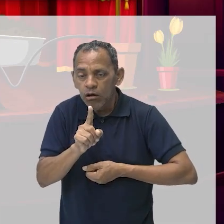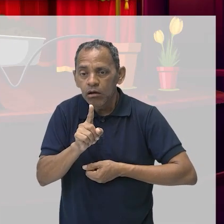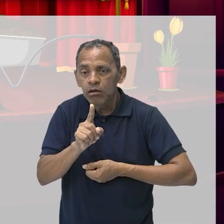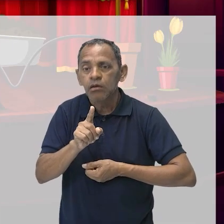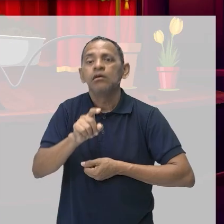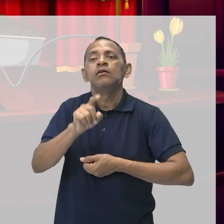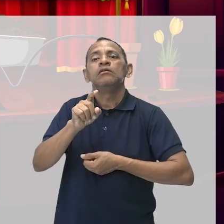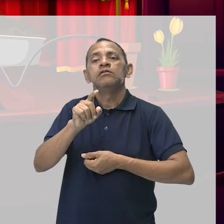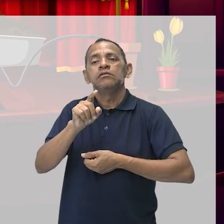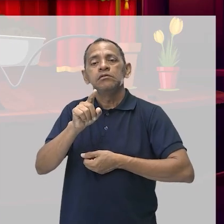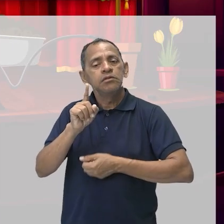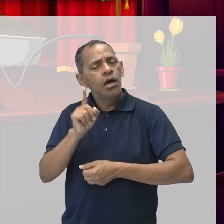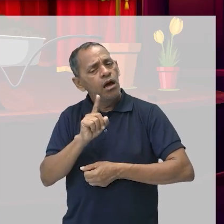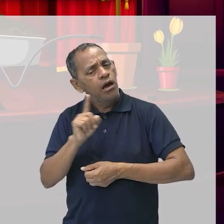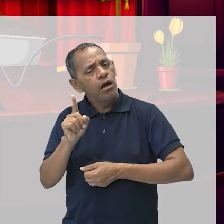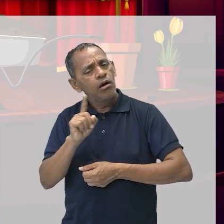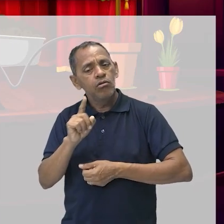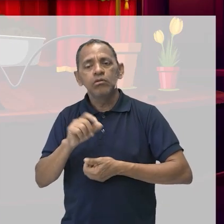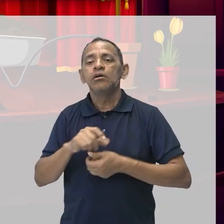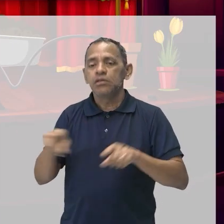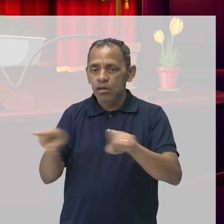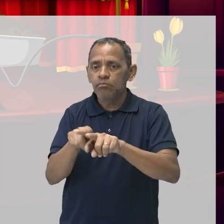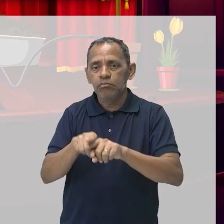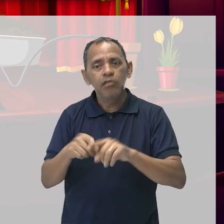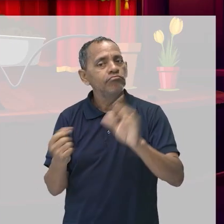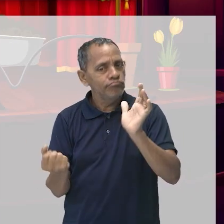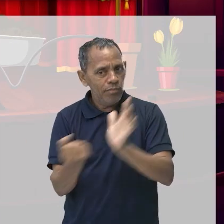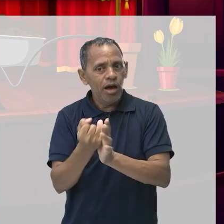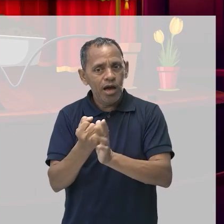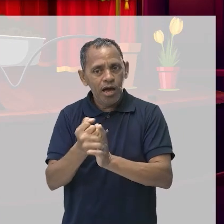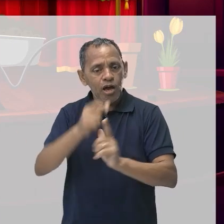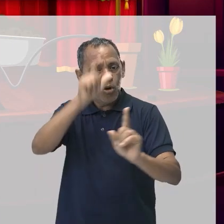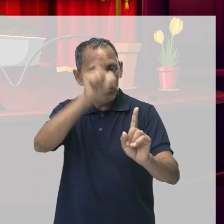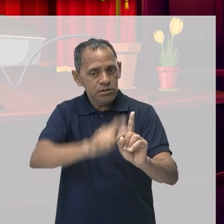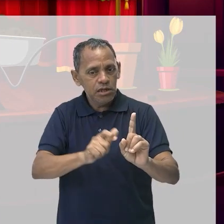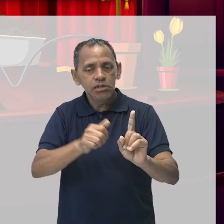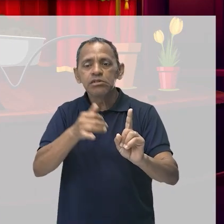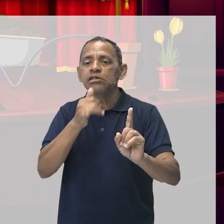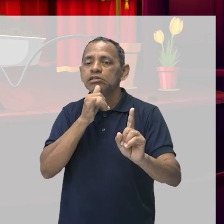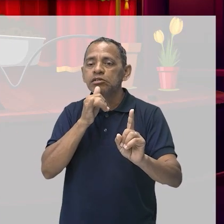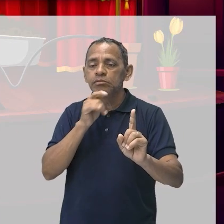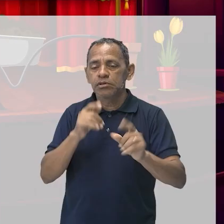algo, vai ser marcante no personagem. Aí eu trago o exemplo.